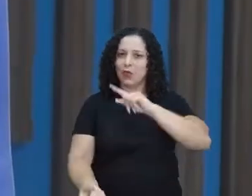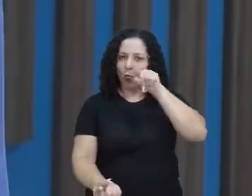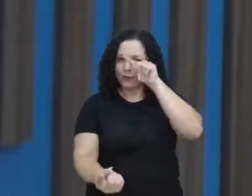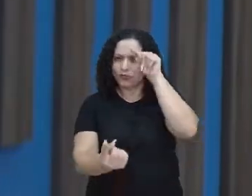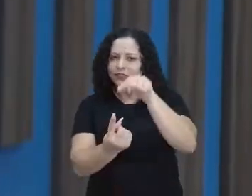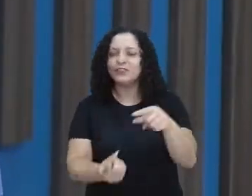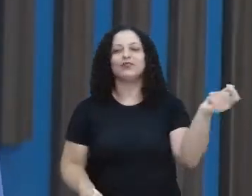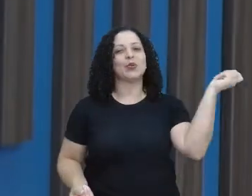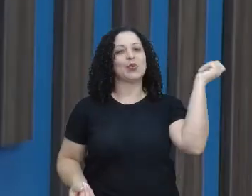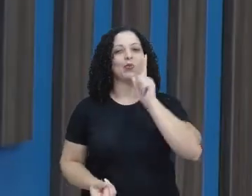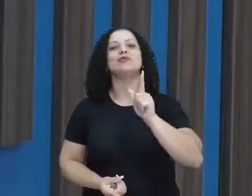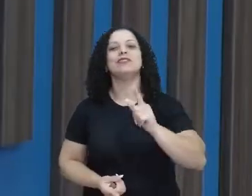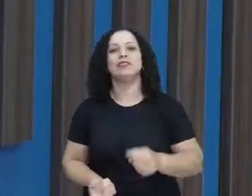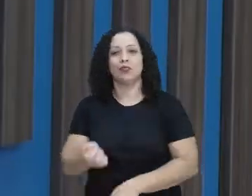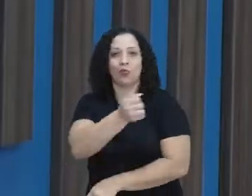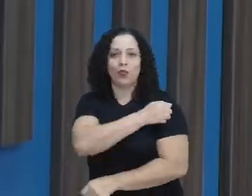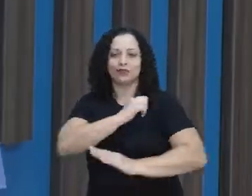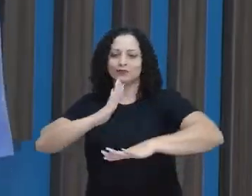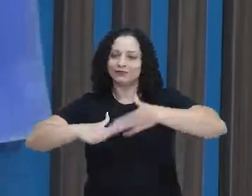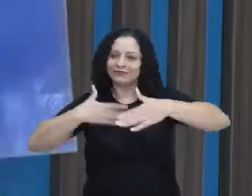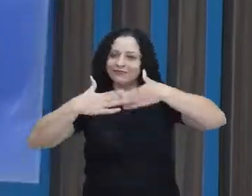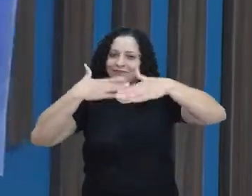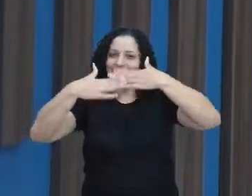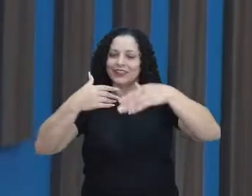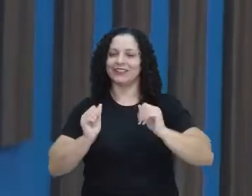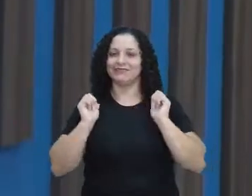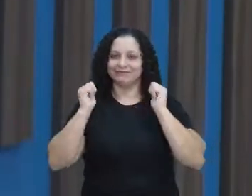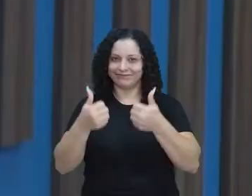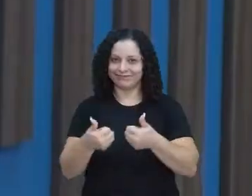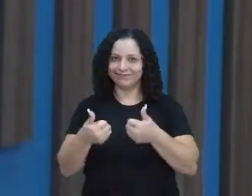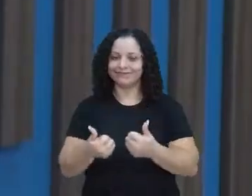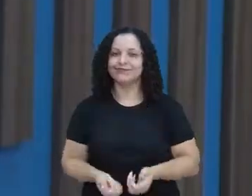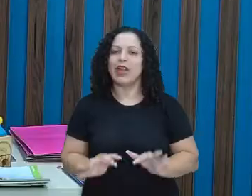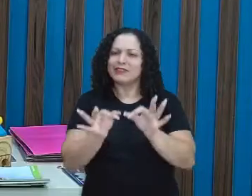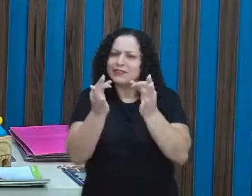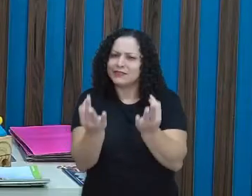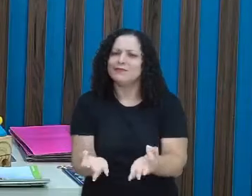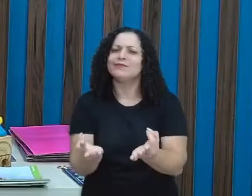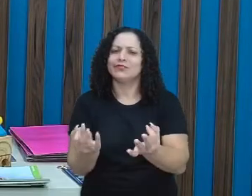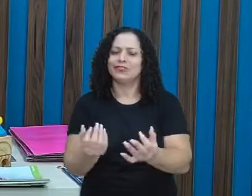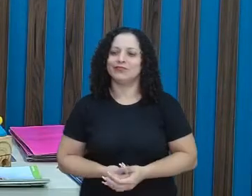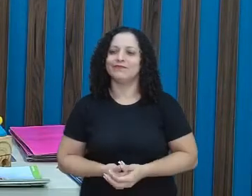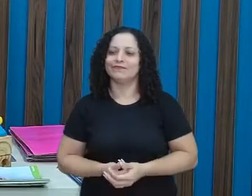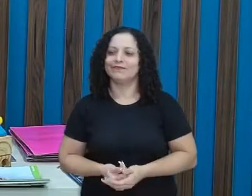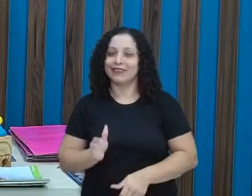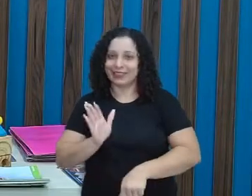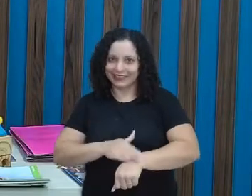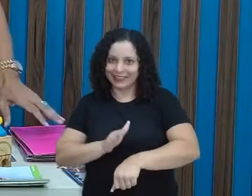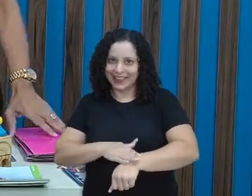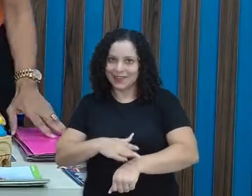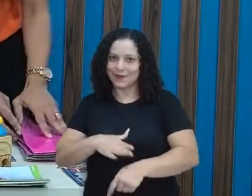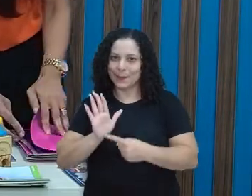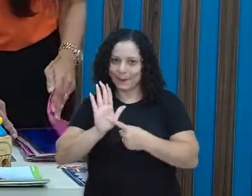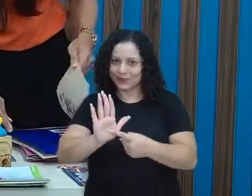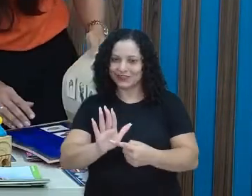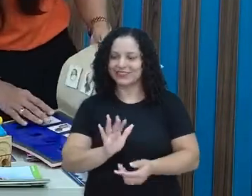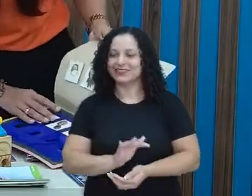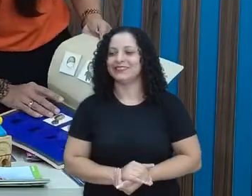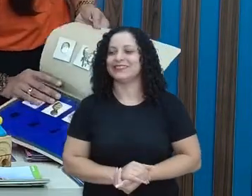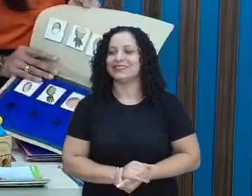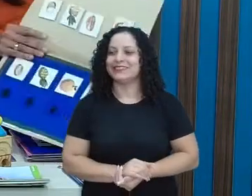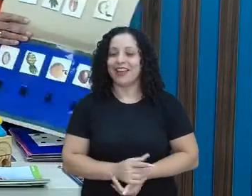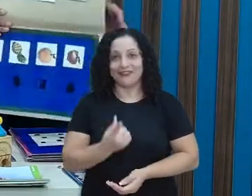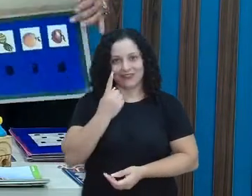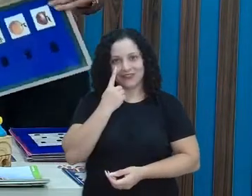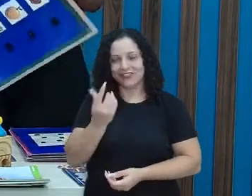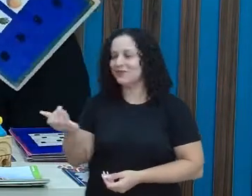de desenvolvimento para com o estudante, certo? Então, são materiais muito simples. Eu acho que dá tempo de mostrar mais um. Olha